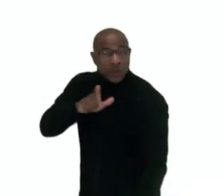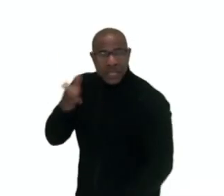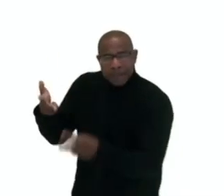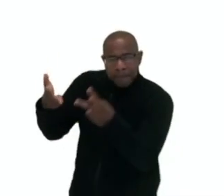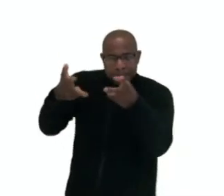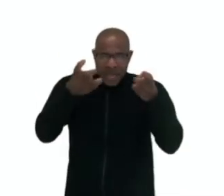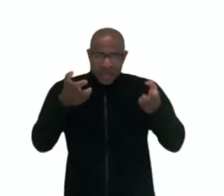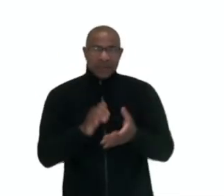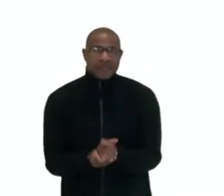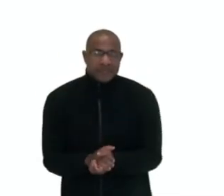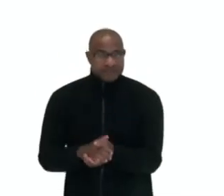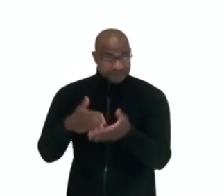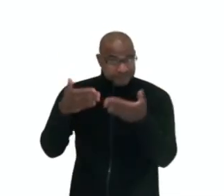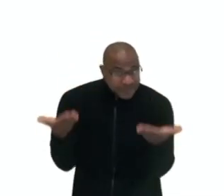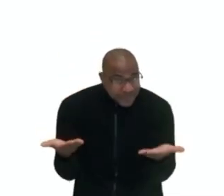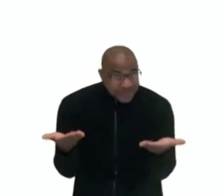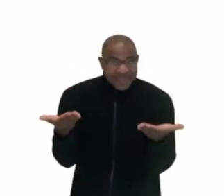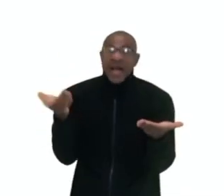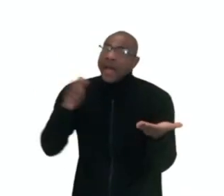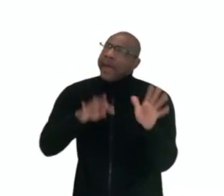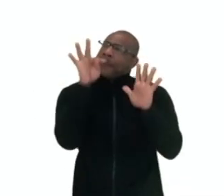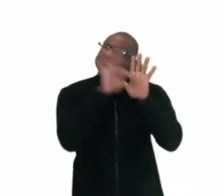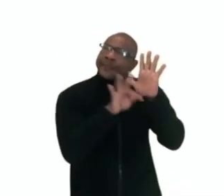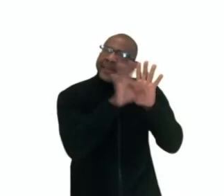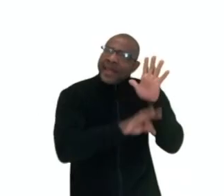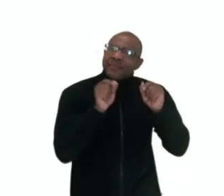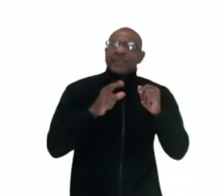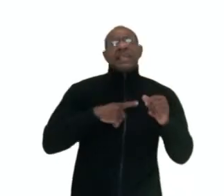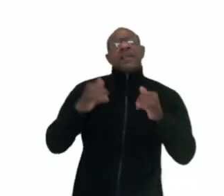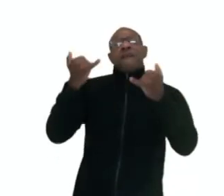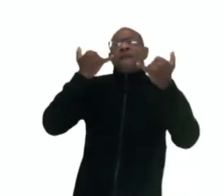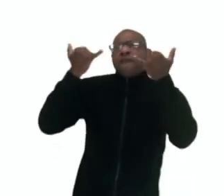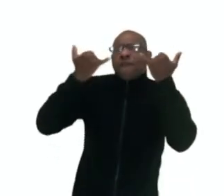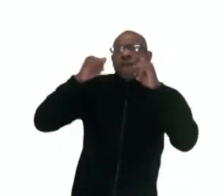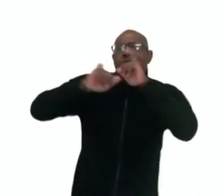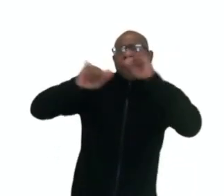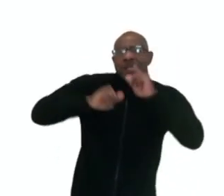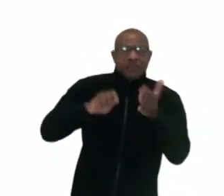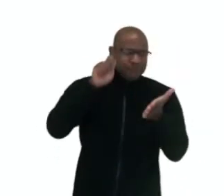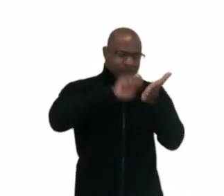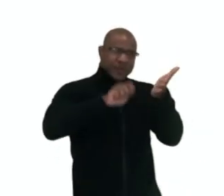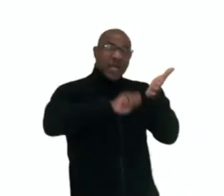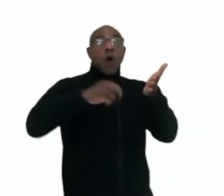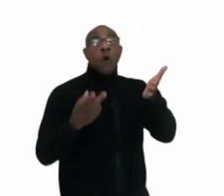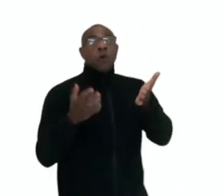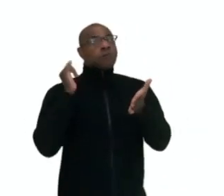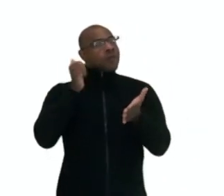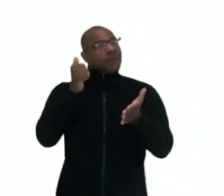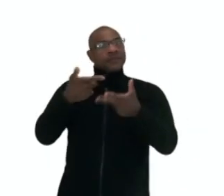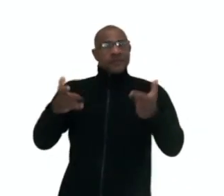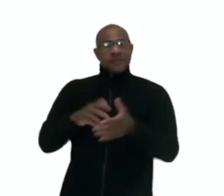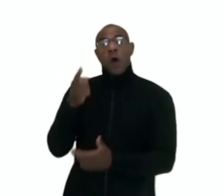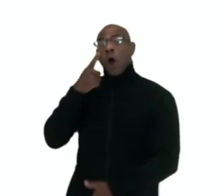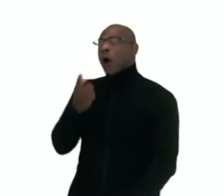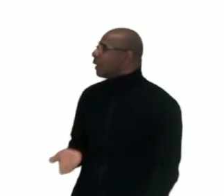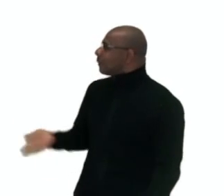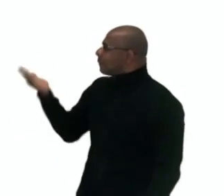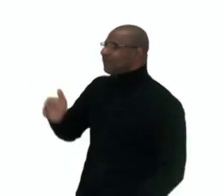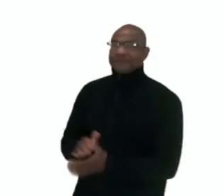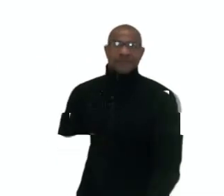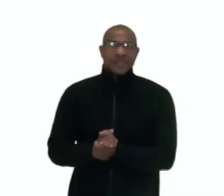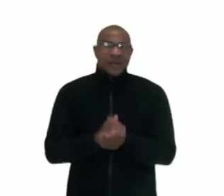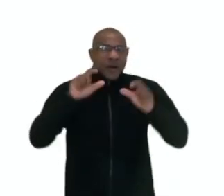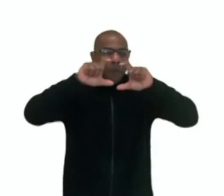identificá-las. Então, é um texto de cunho informativo, descritivo ou narrativo. Vamos conferir? Vou pegar um trechinho